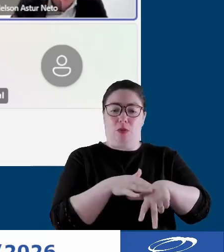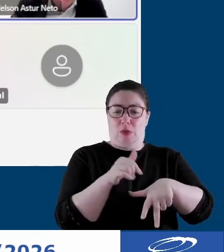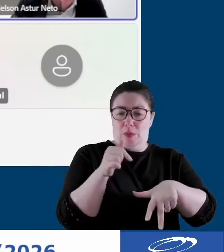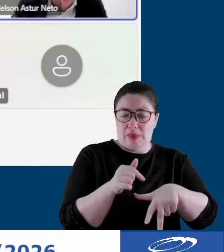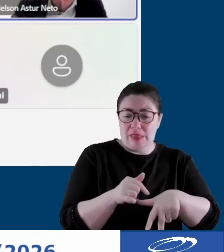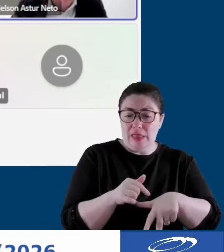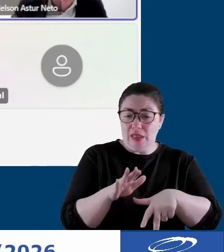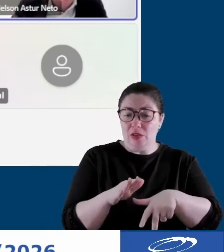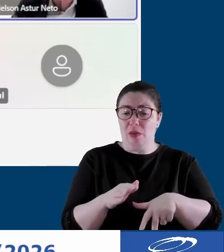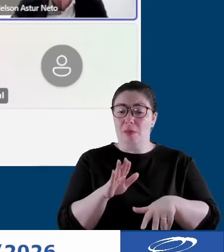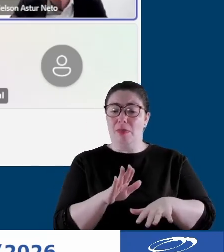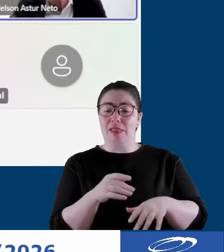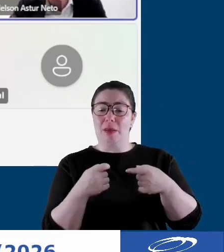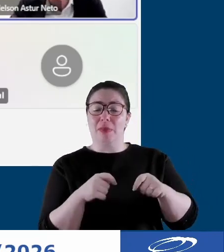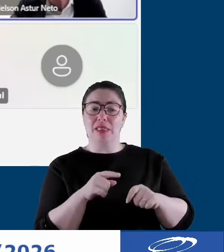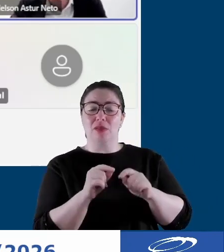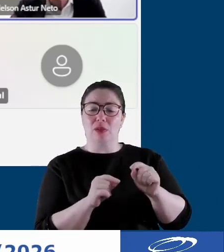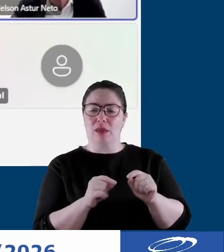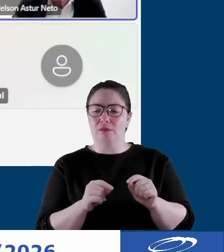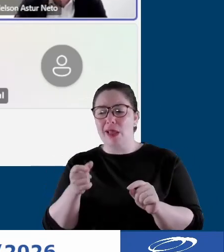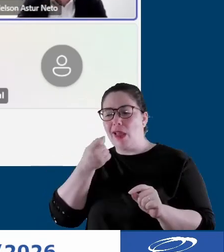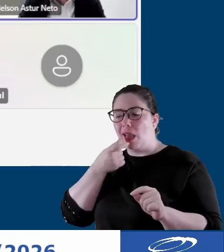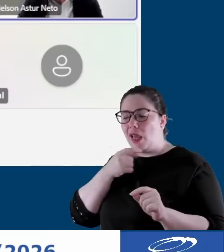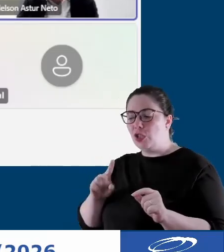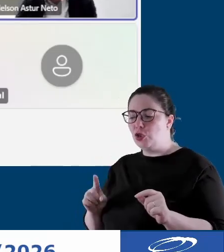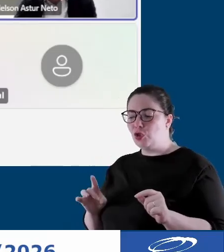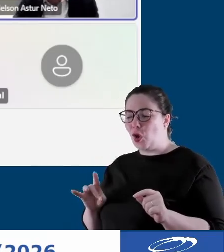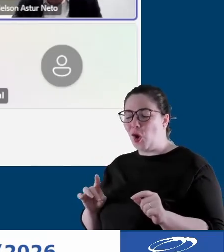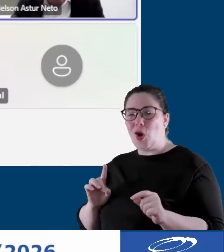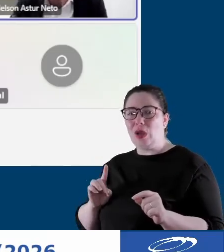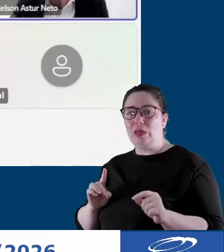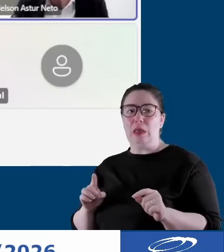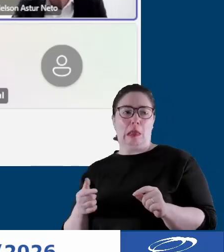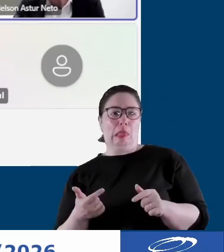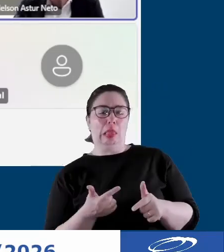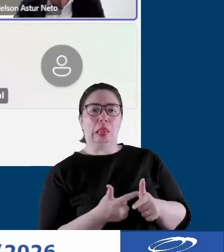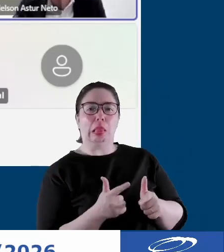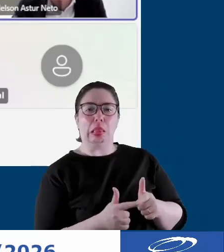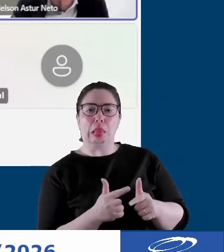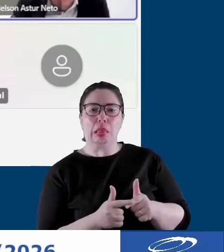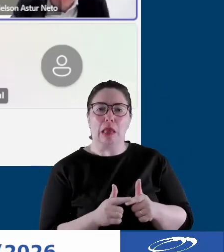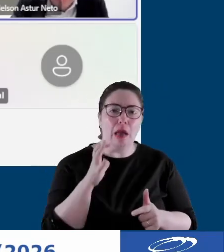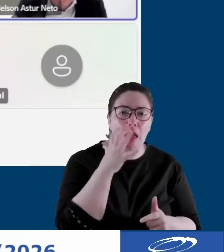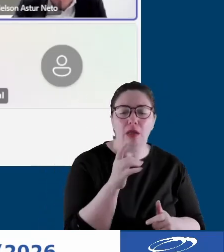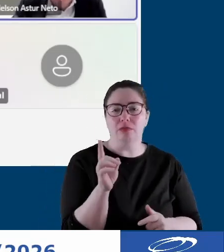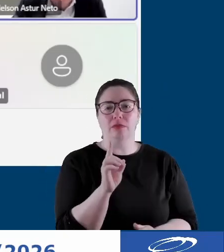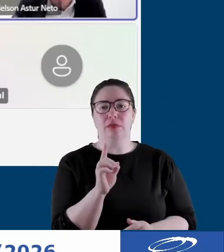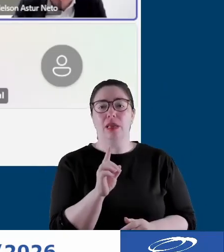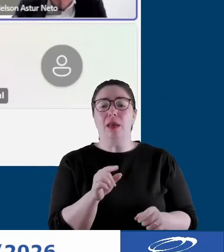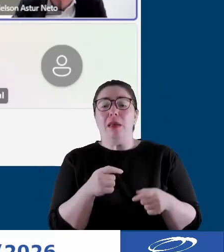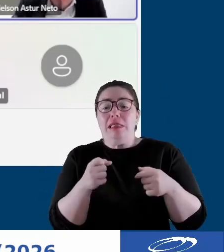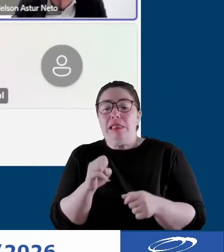do antibiótico sozinho de resolver o problema, principalmente quando a gente tem os implantes envolvidos na